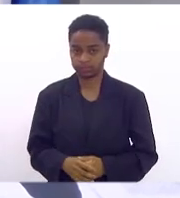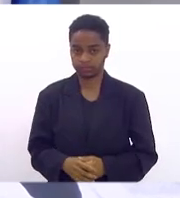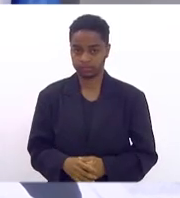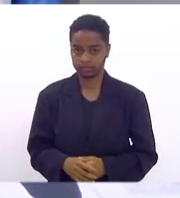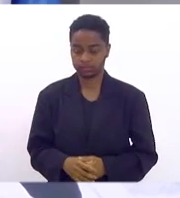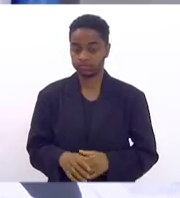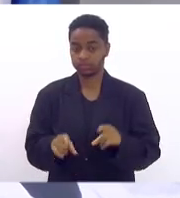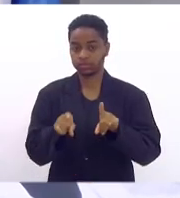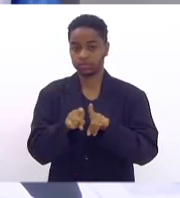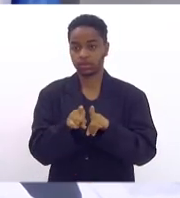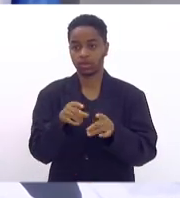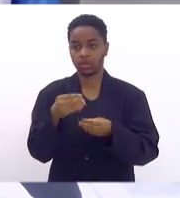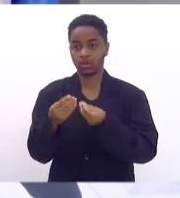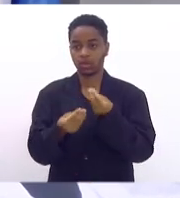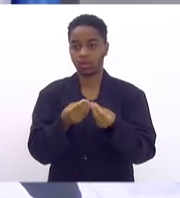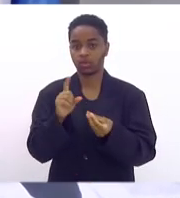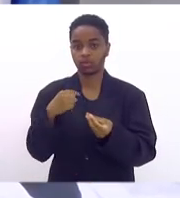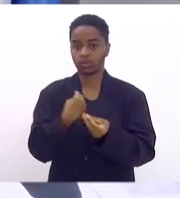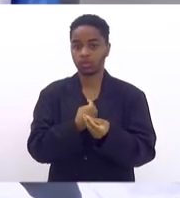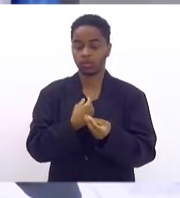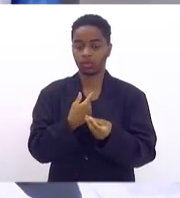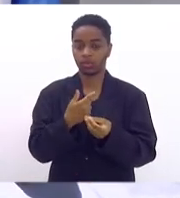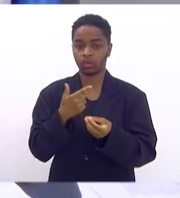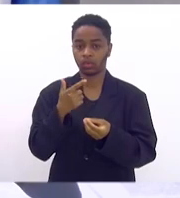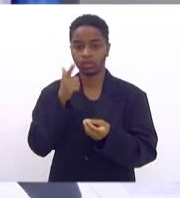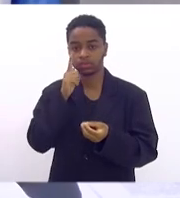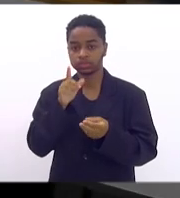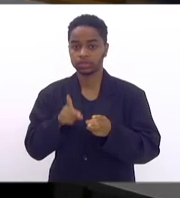considera e o que podemos seguir adiante?